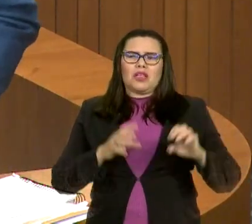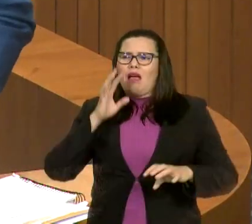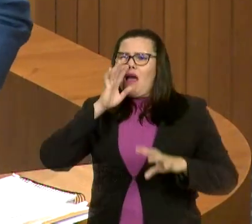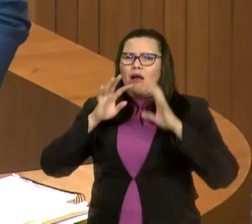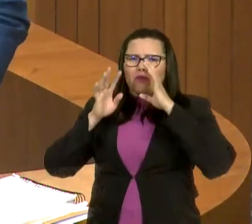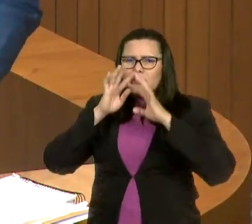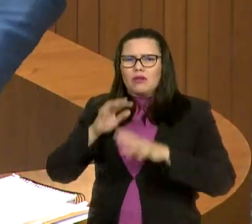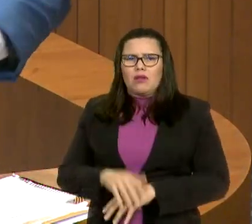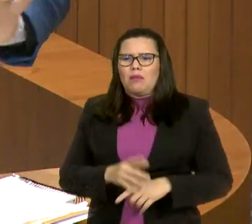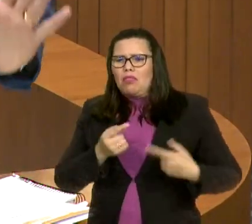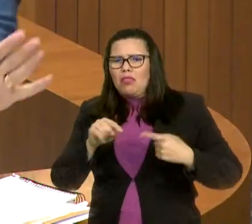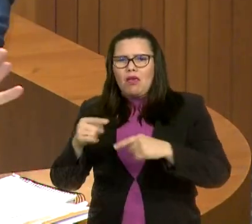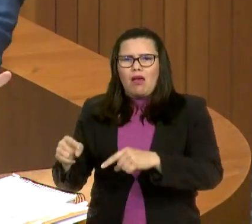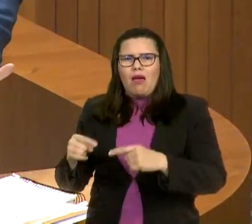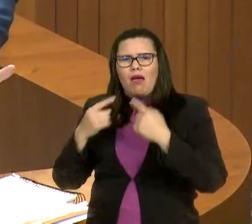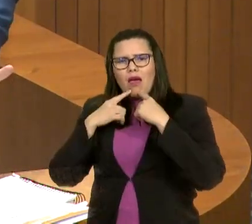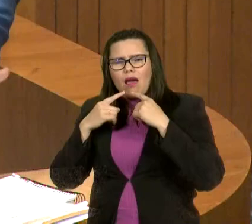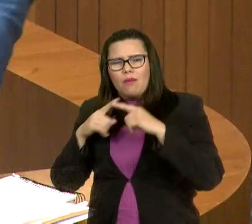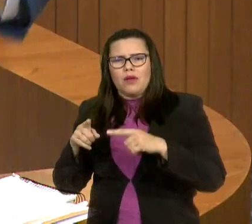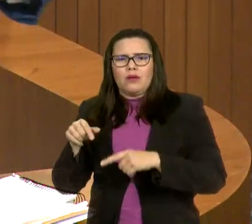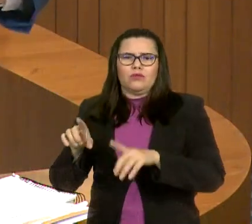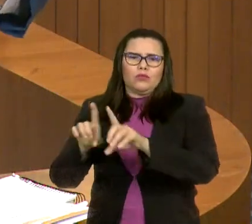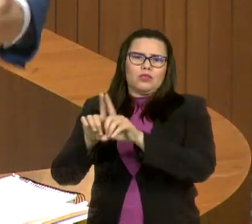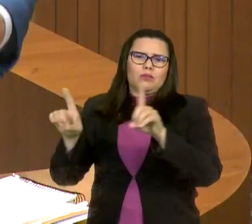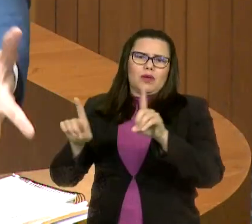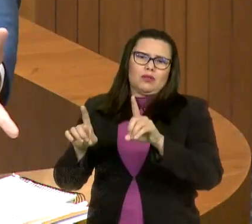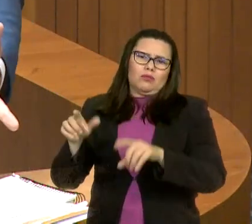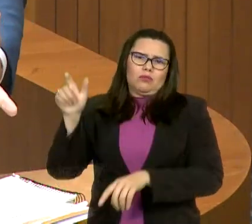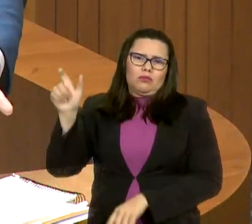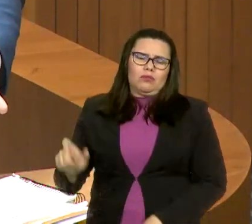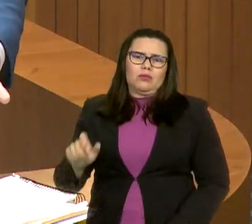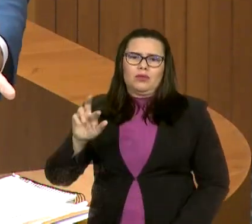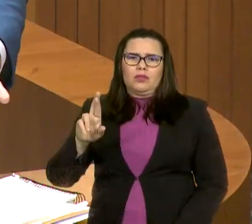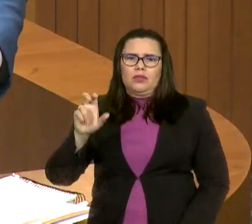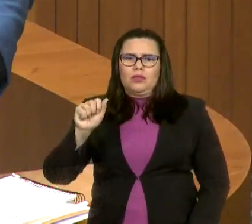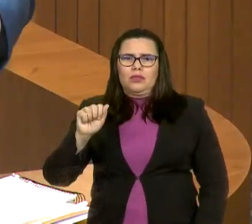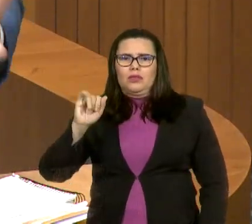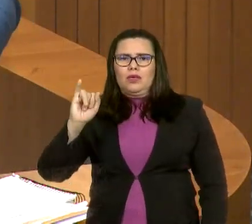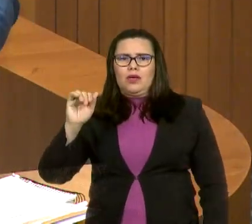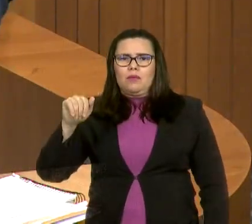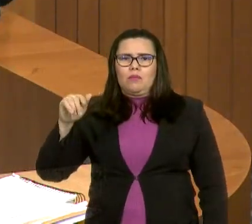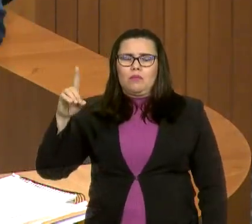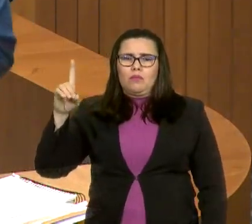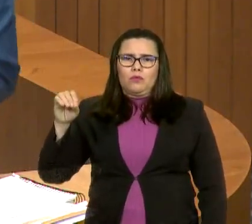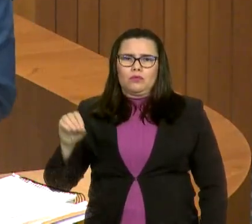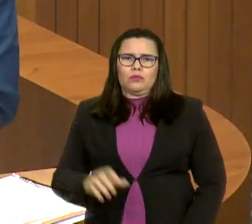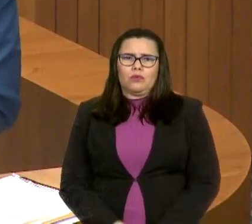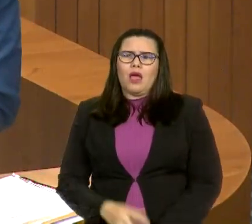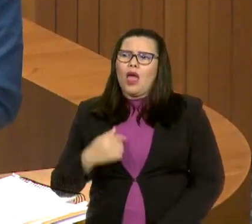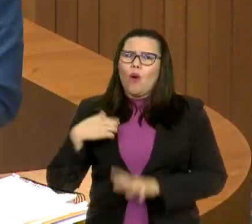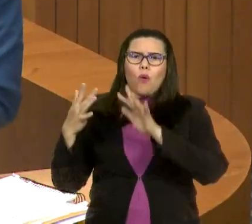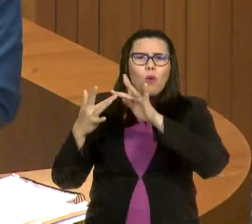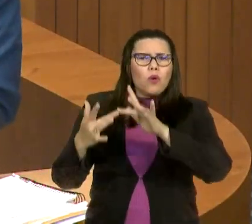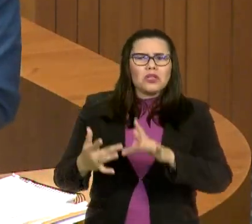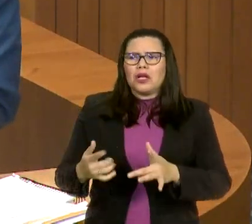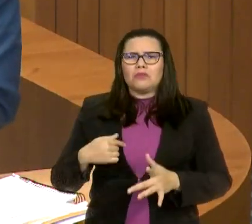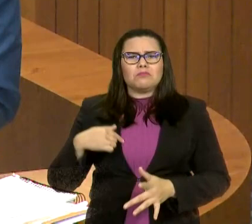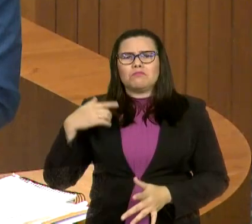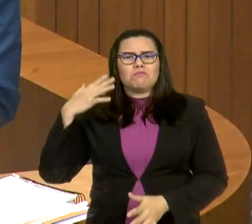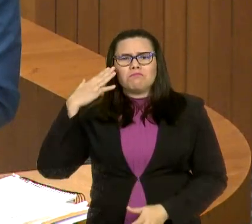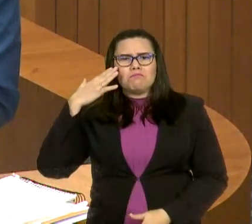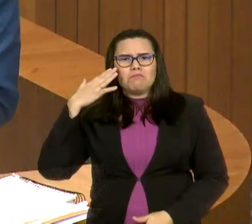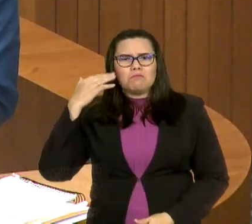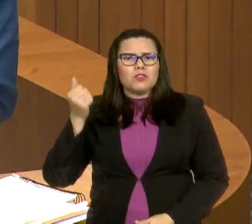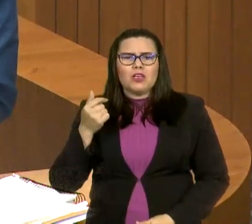quem é. Mas aquilo ali me comoveu. Na hora, acontece uma questão aí com o